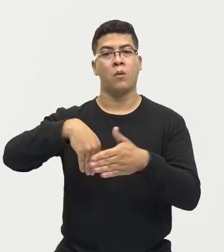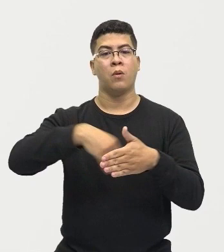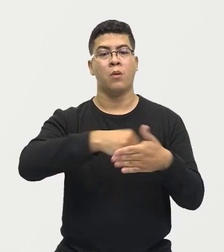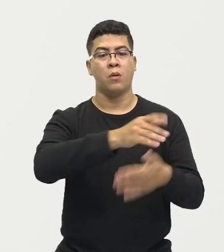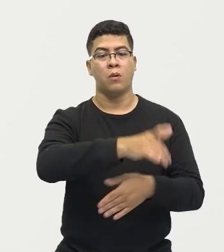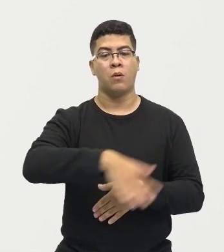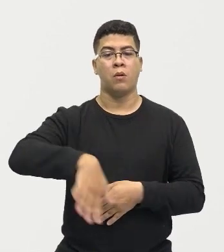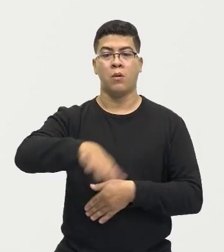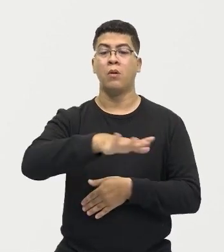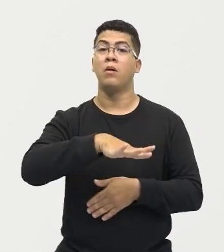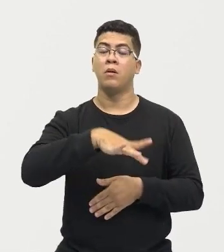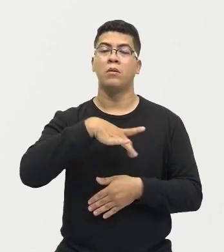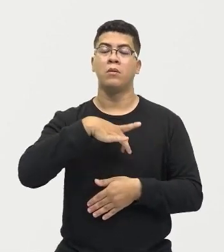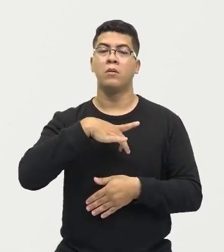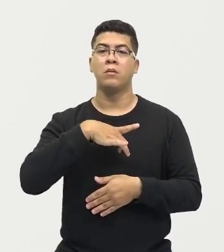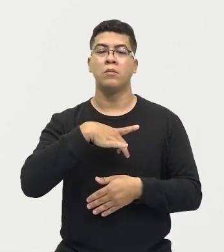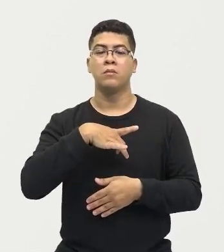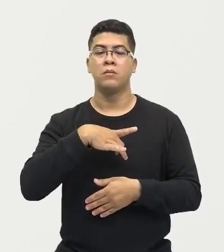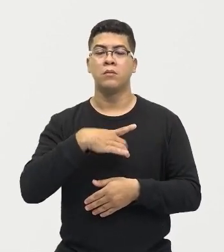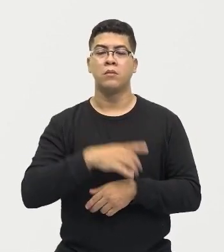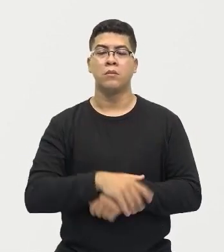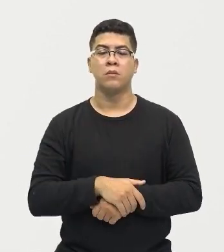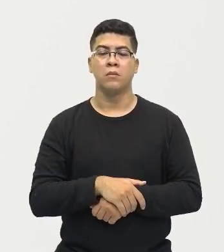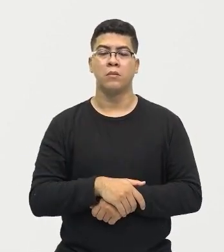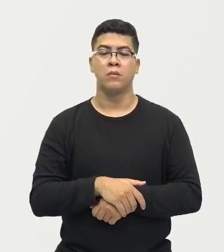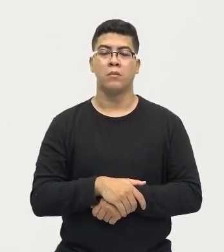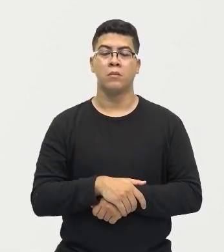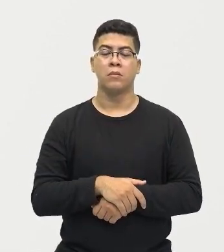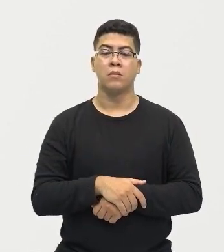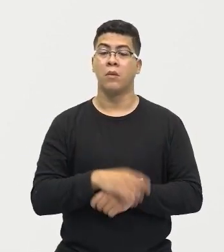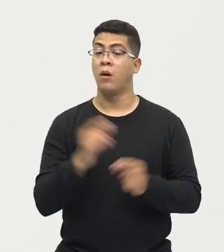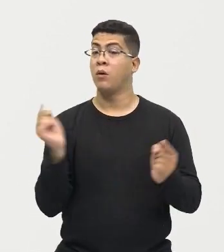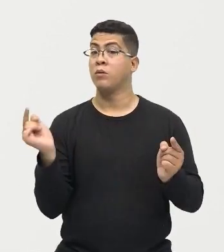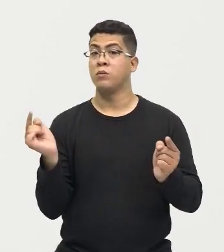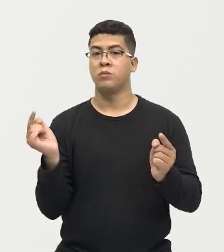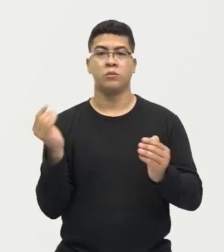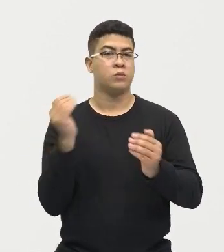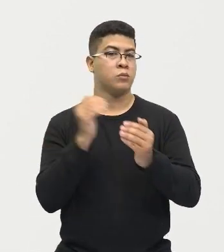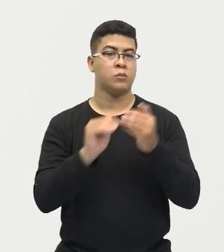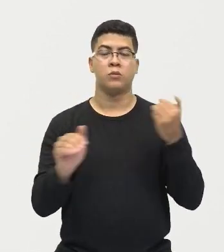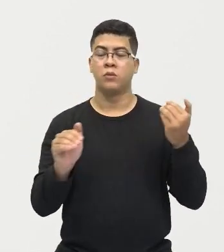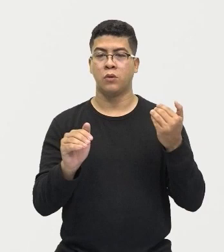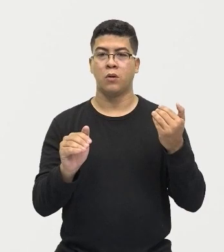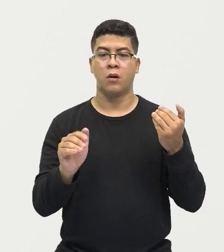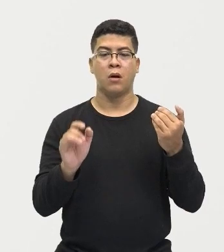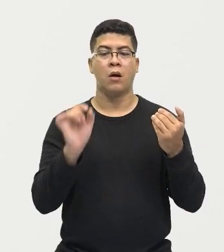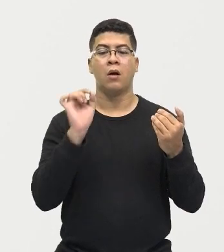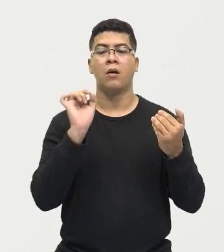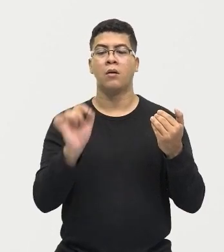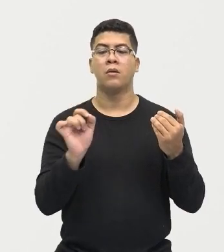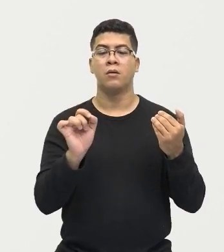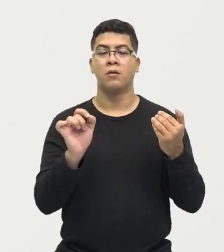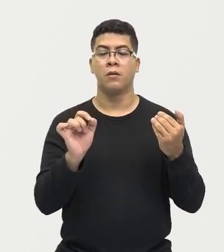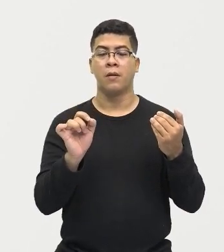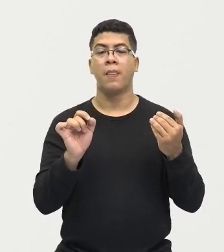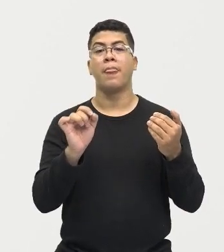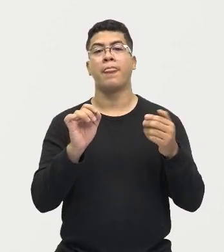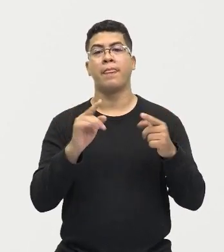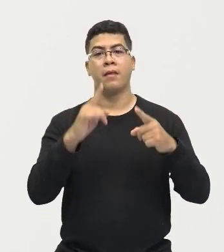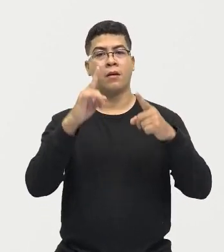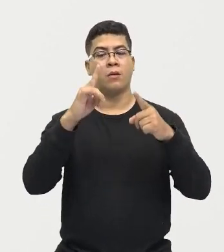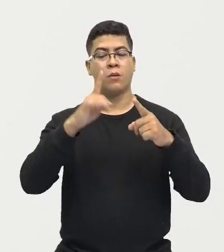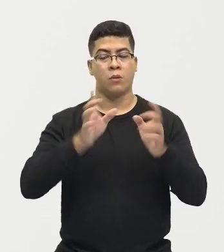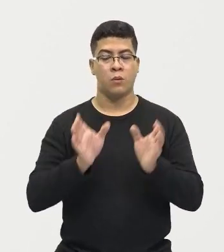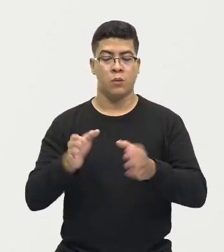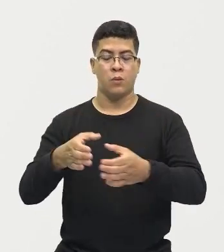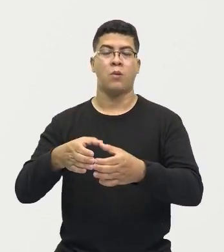o time havia jogado mal. Todos os jogadores discordaram de que o time havia jogado mal.